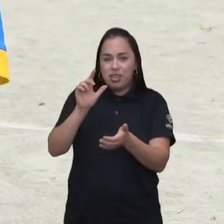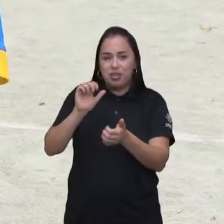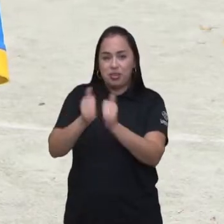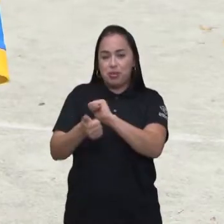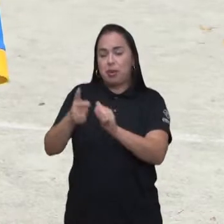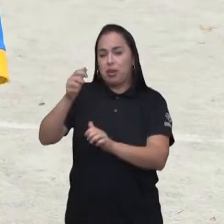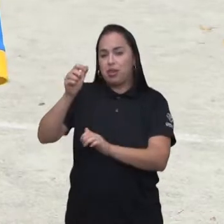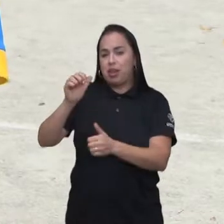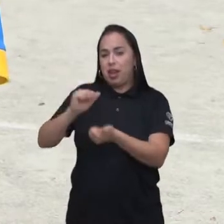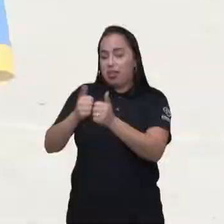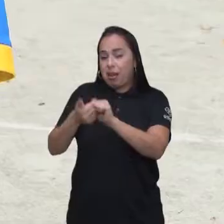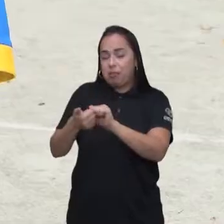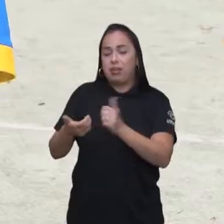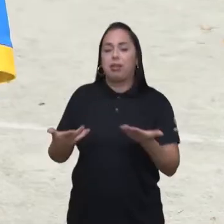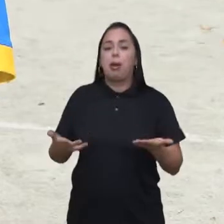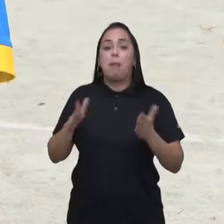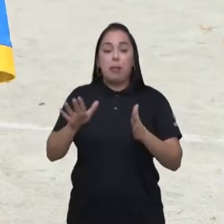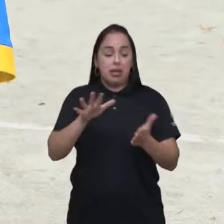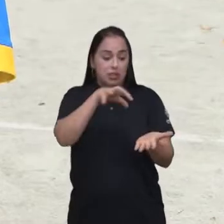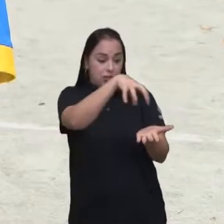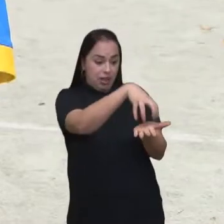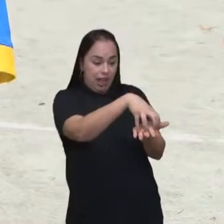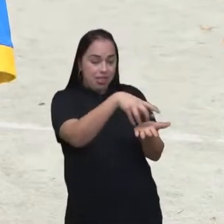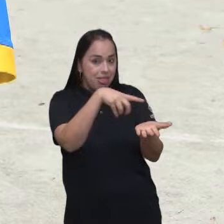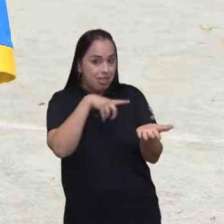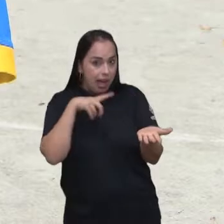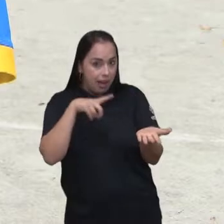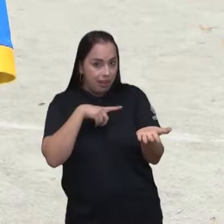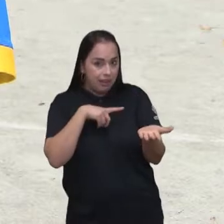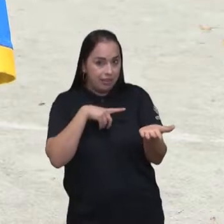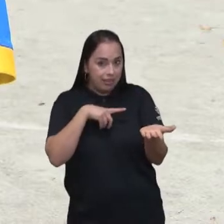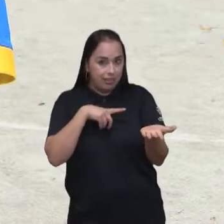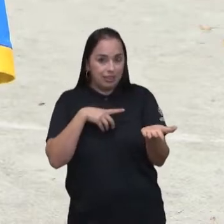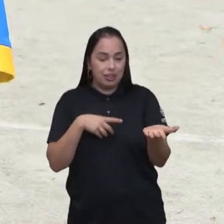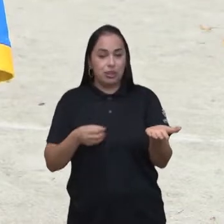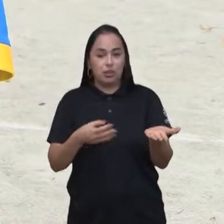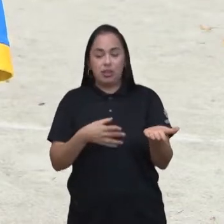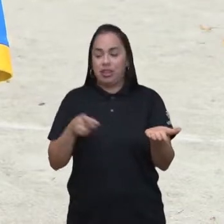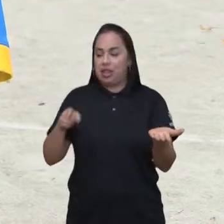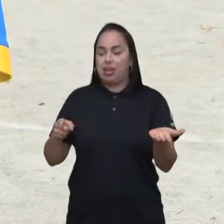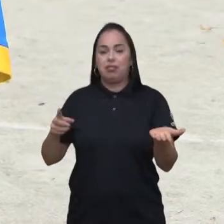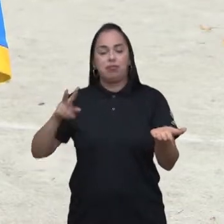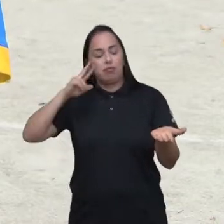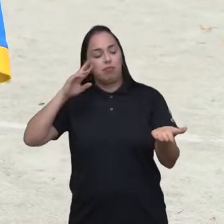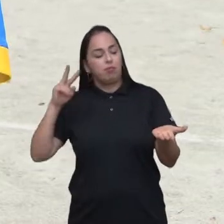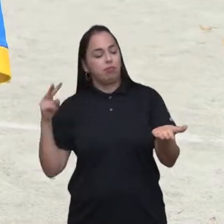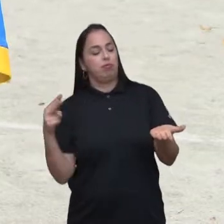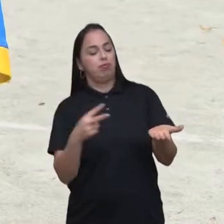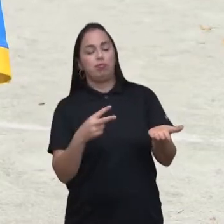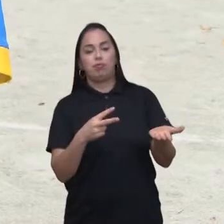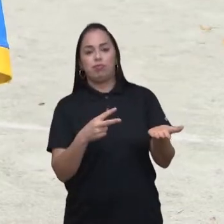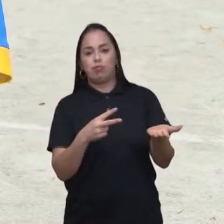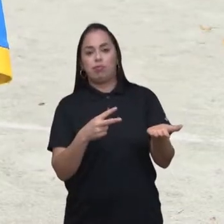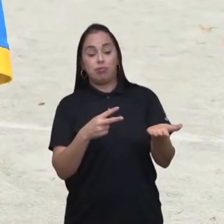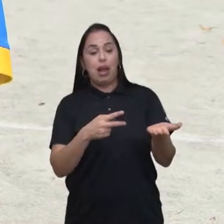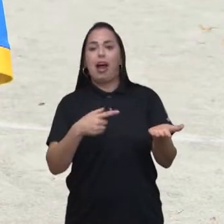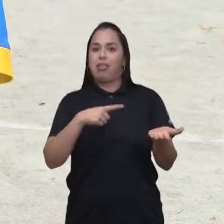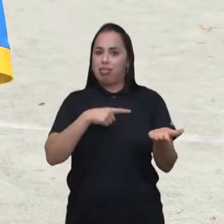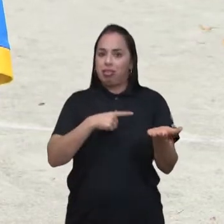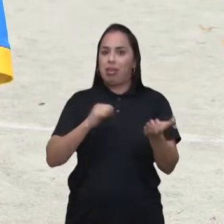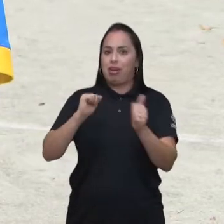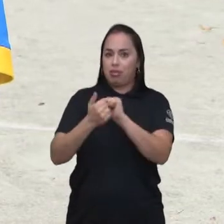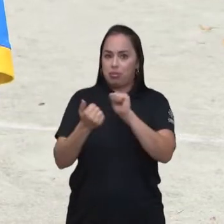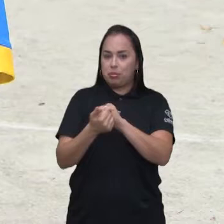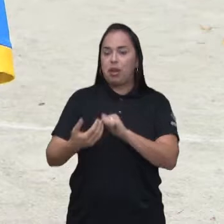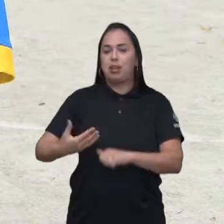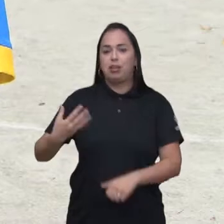adaptado para deficiente e tendo um centro de treinamento para os deficientes ele vai ter um lugar para ele para ele te fazer um